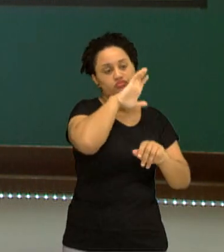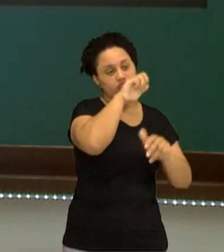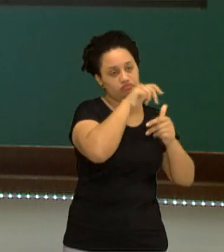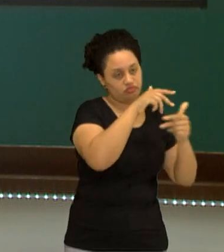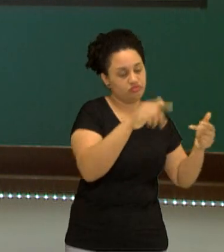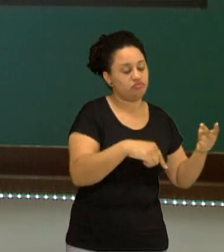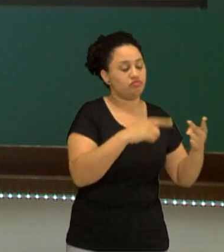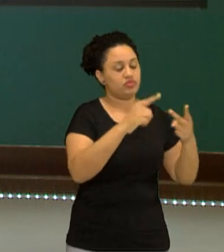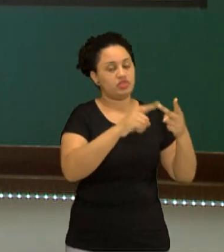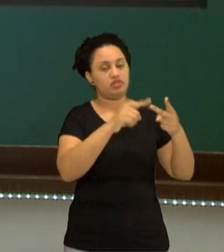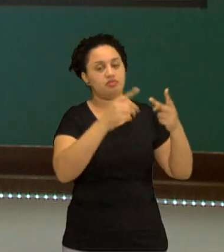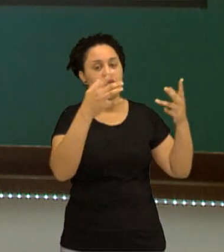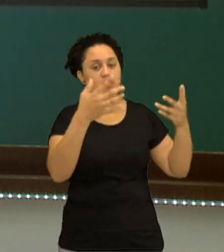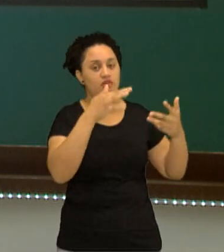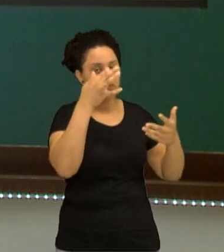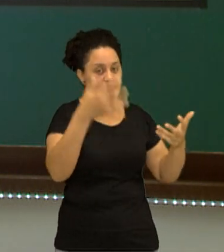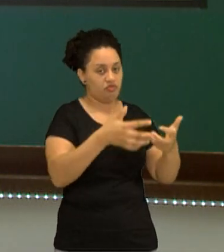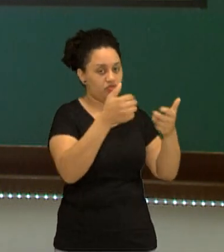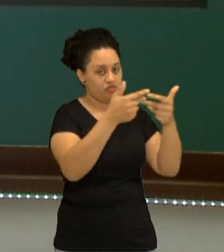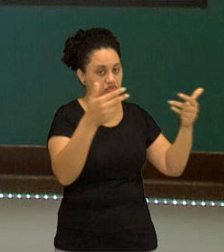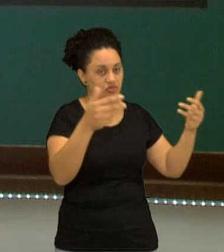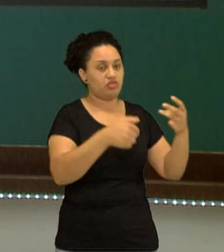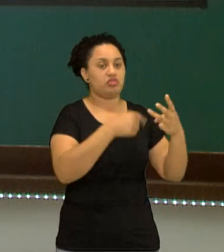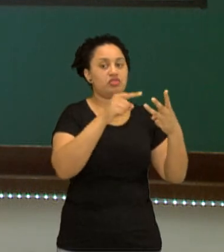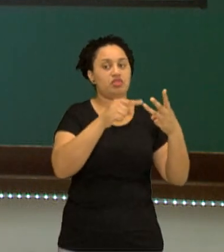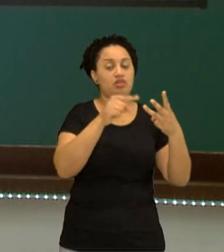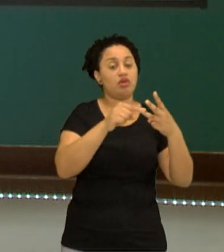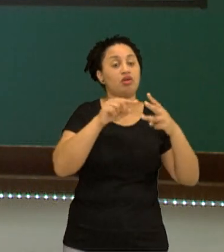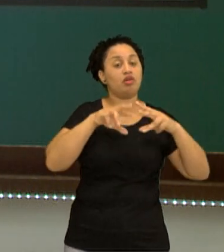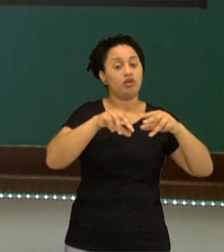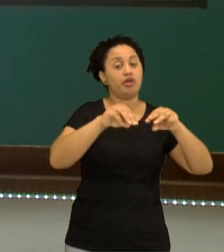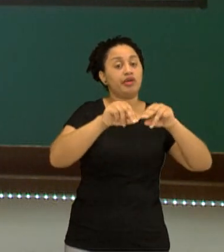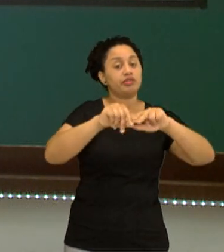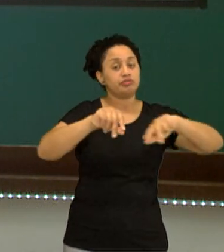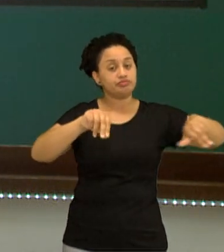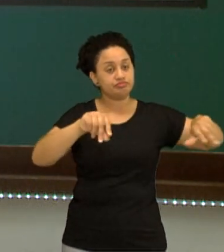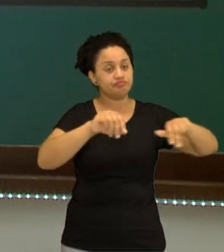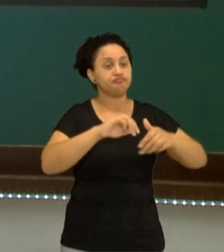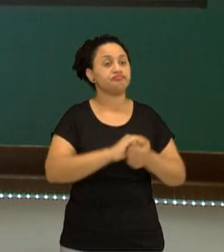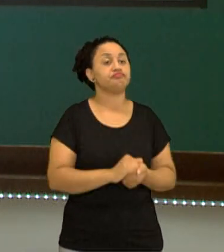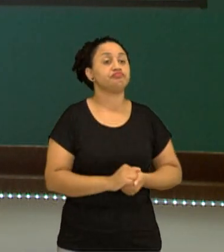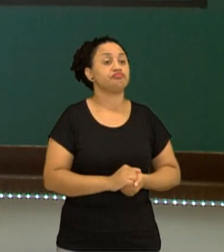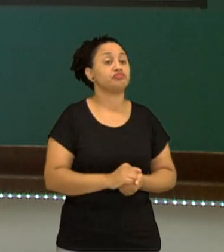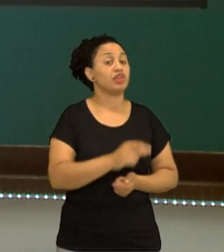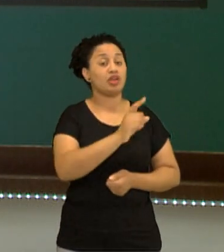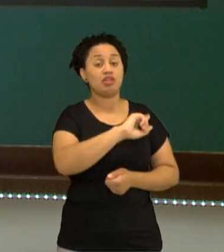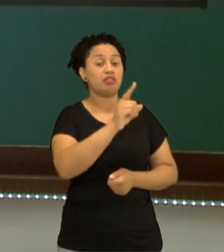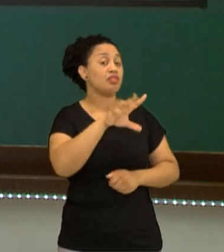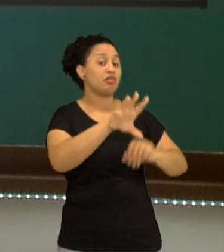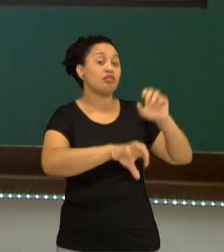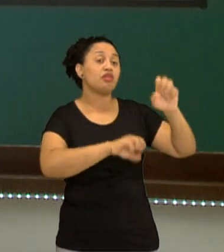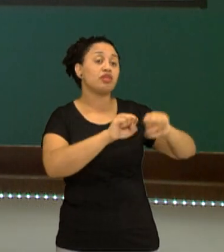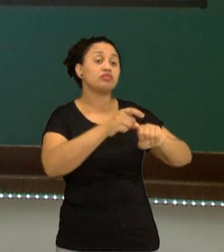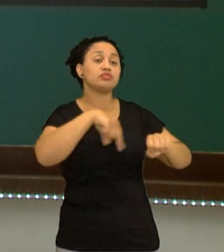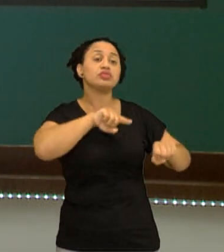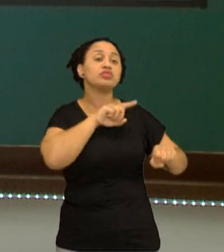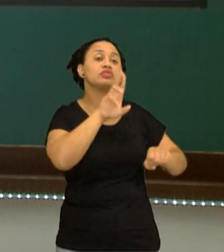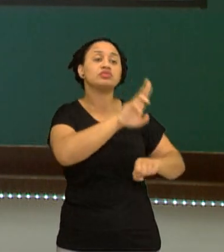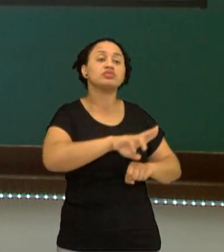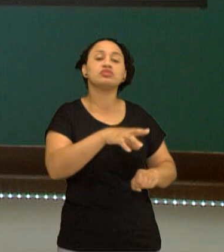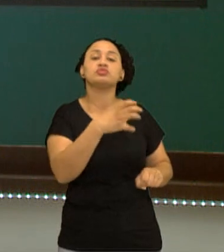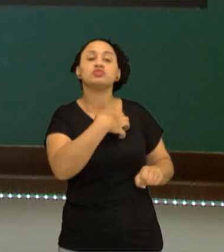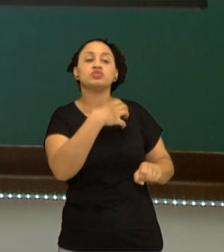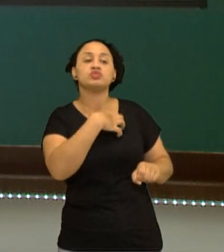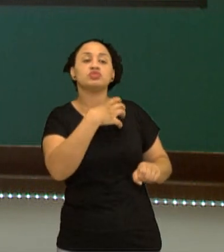animal, vegetal ou mineral. Os não manufaturados são aqueles que nós